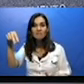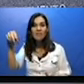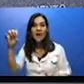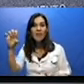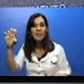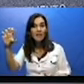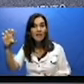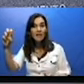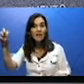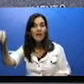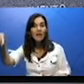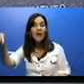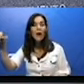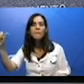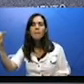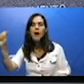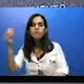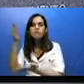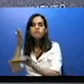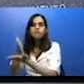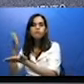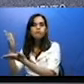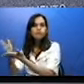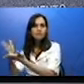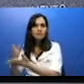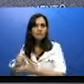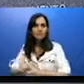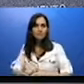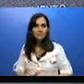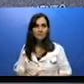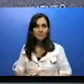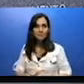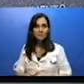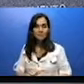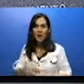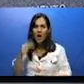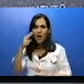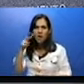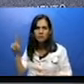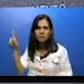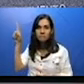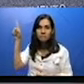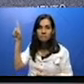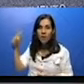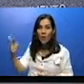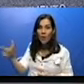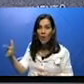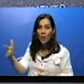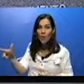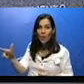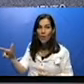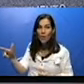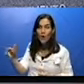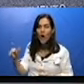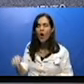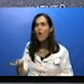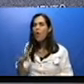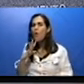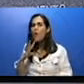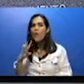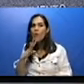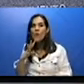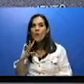mar e aqui um ponto que é muito conhecido nacionalmente